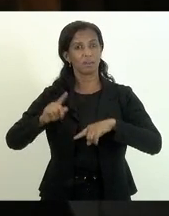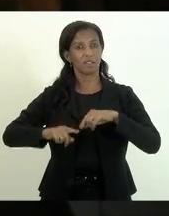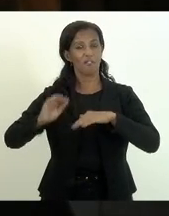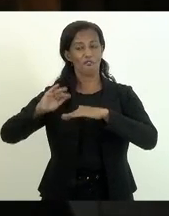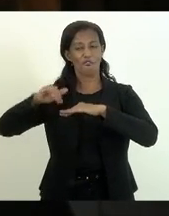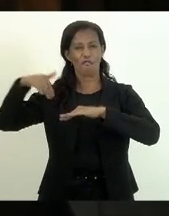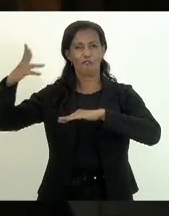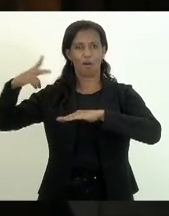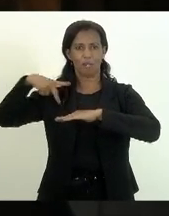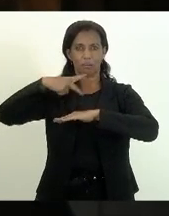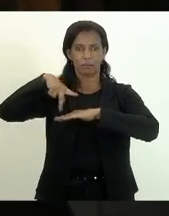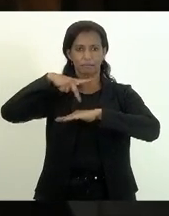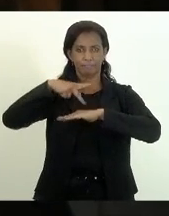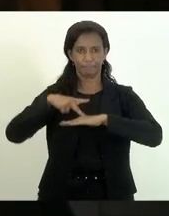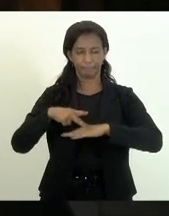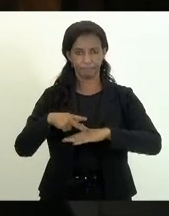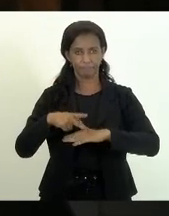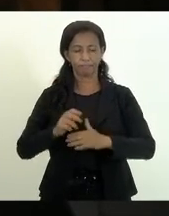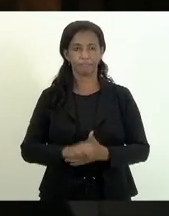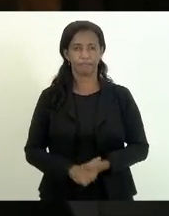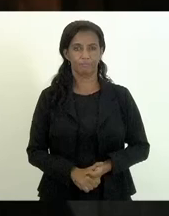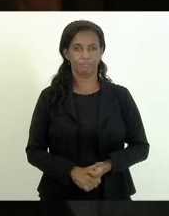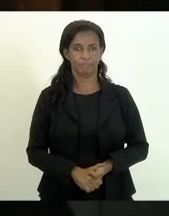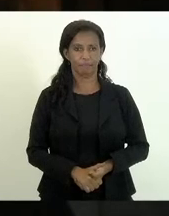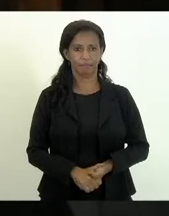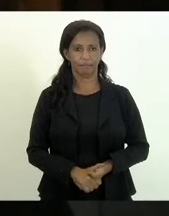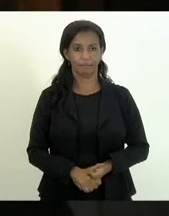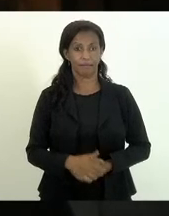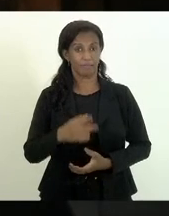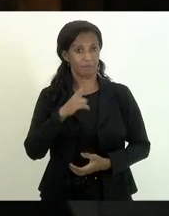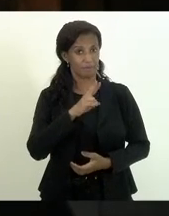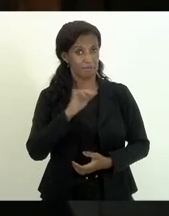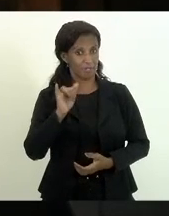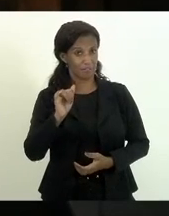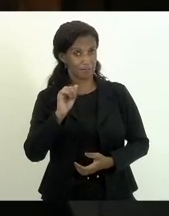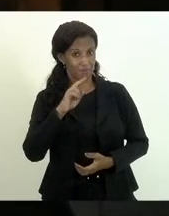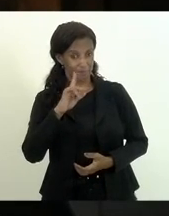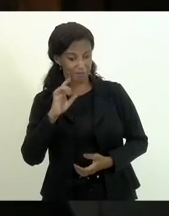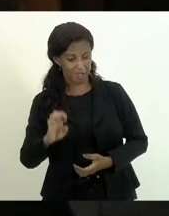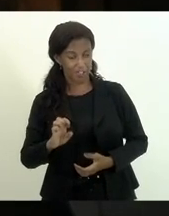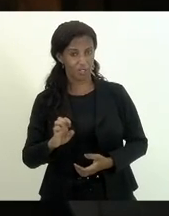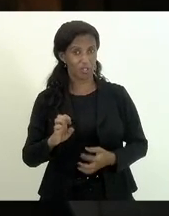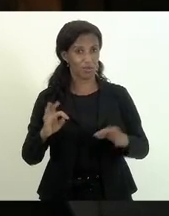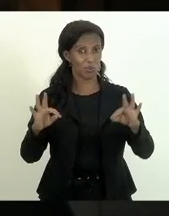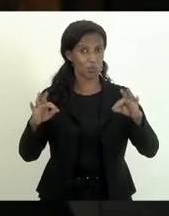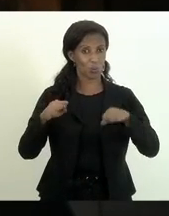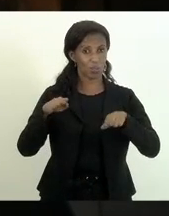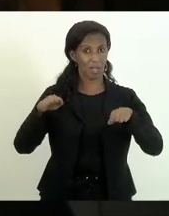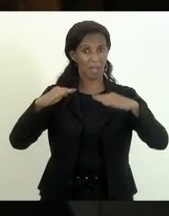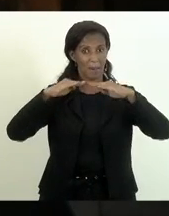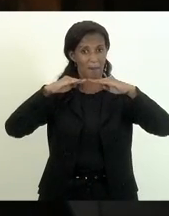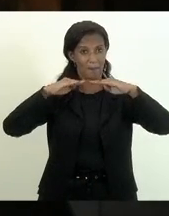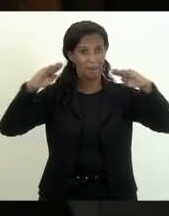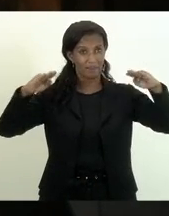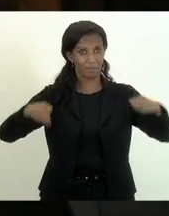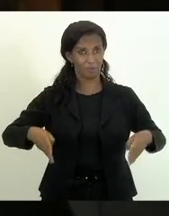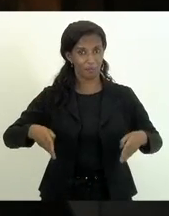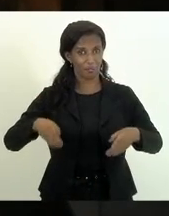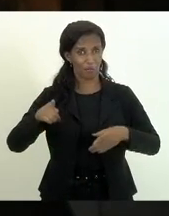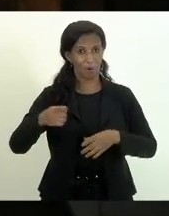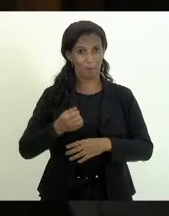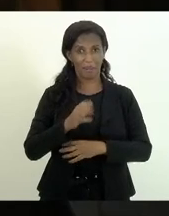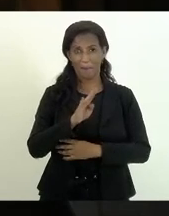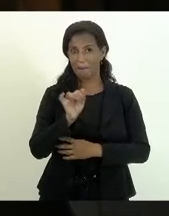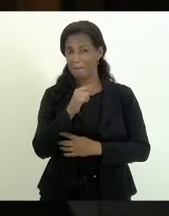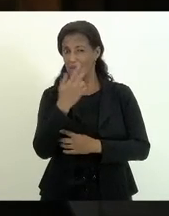no exterior vídeo As arrendamentos lysis de plataformas de